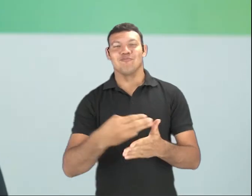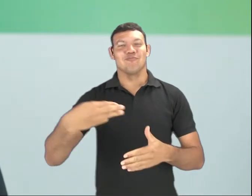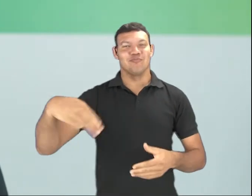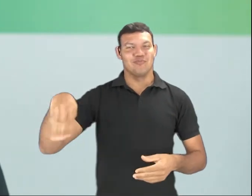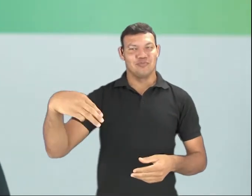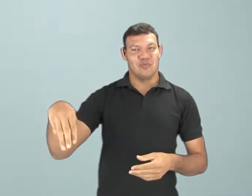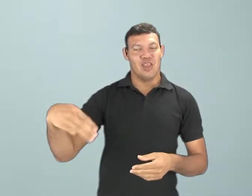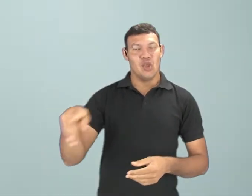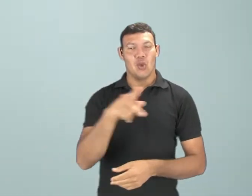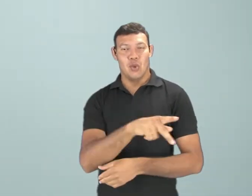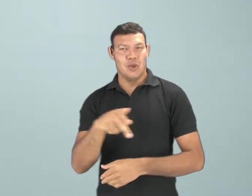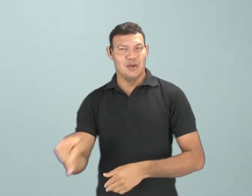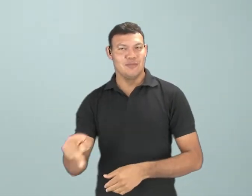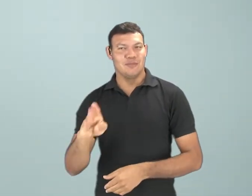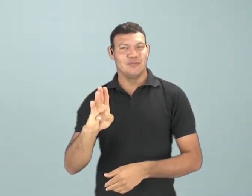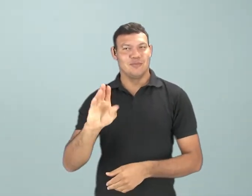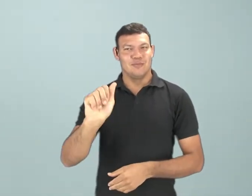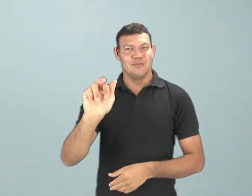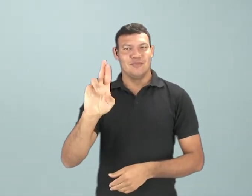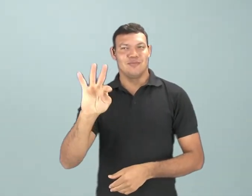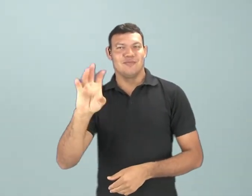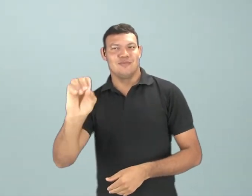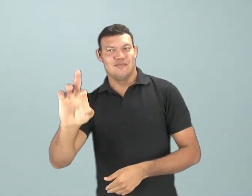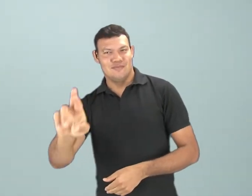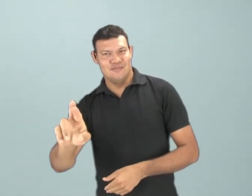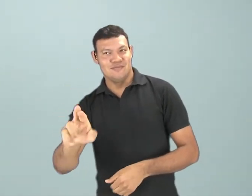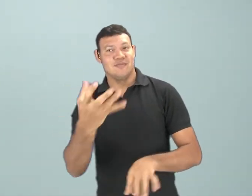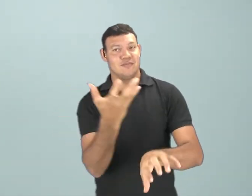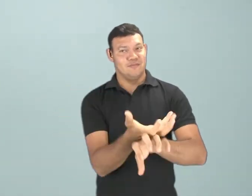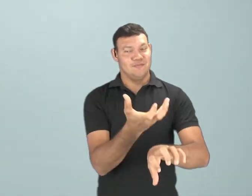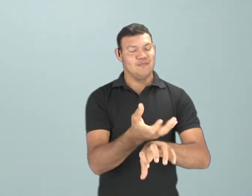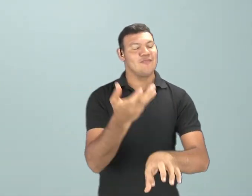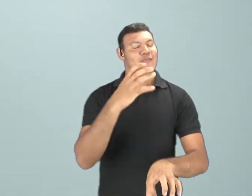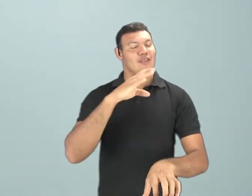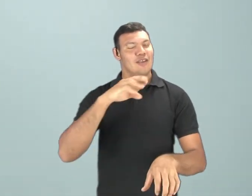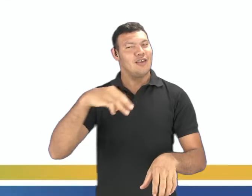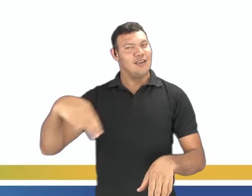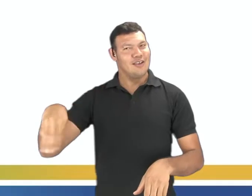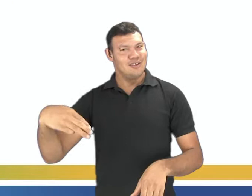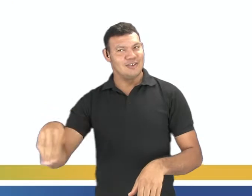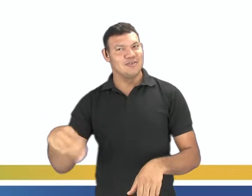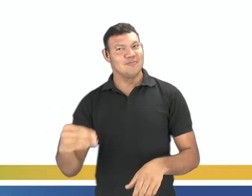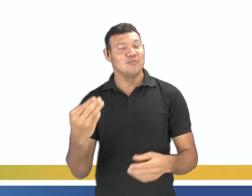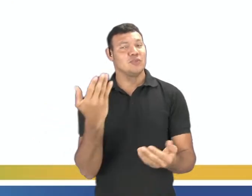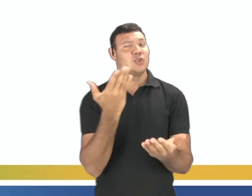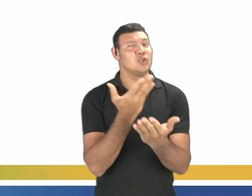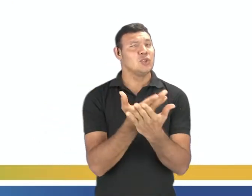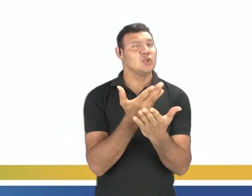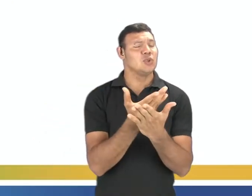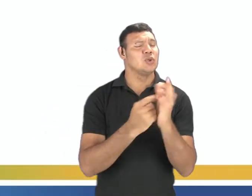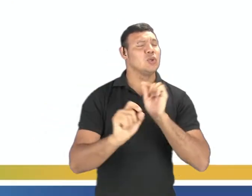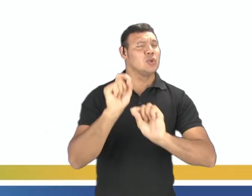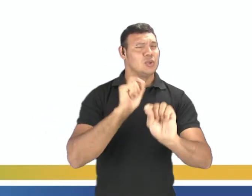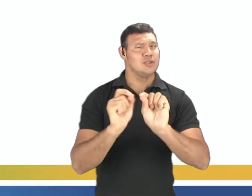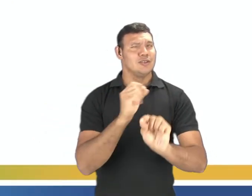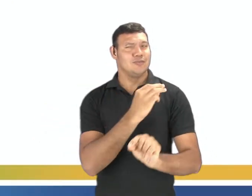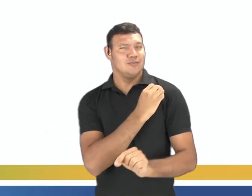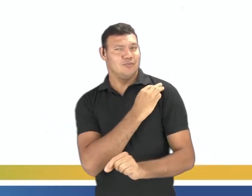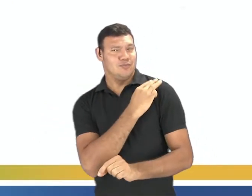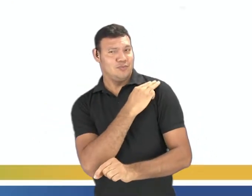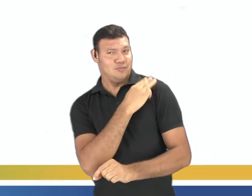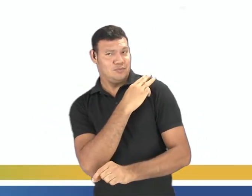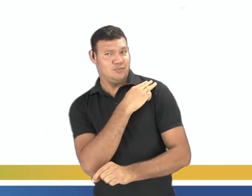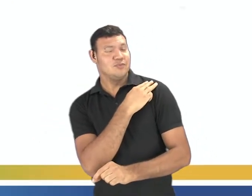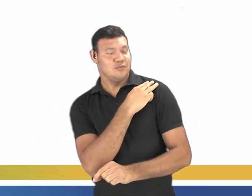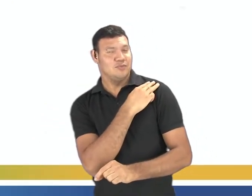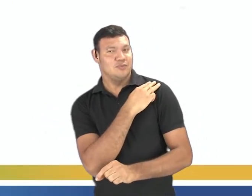meu nome é professor battle professor de matemática e hoje nós vamos trabalhar 3ª série do ensino médio é